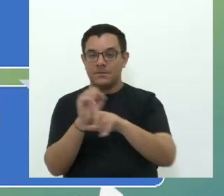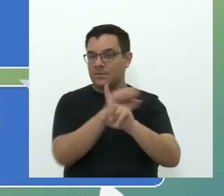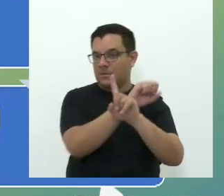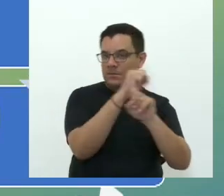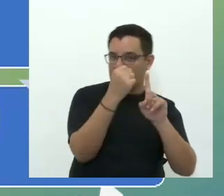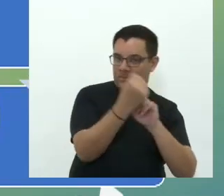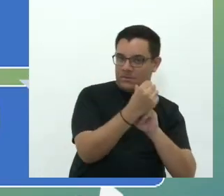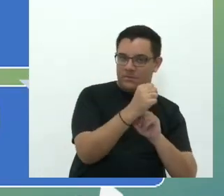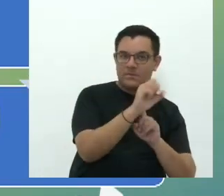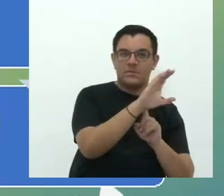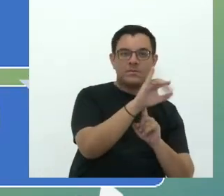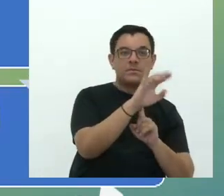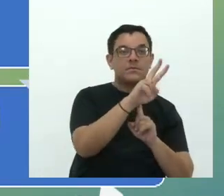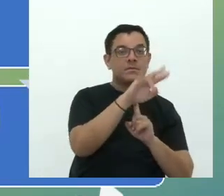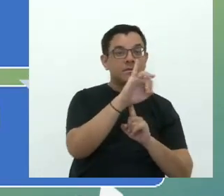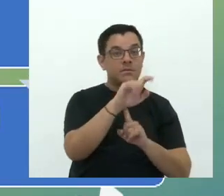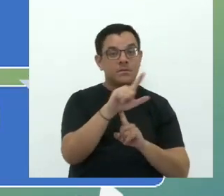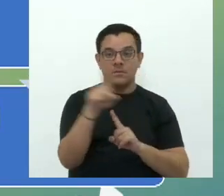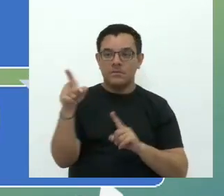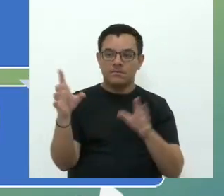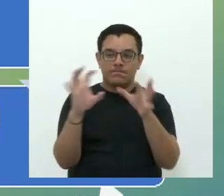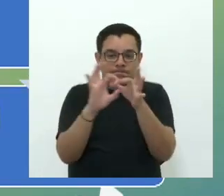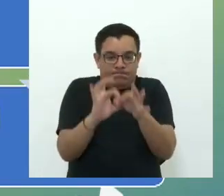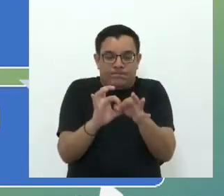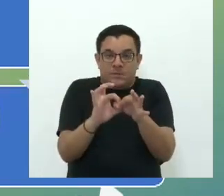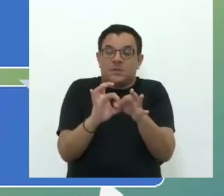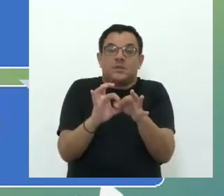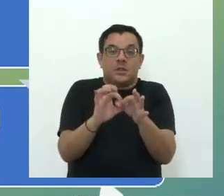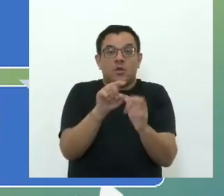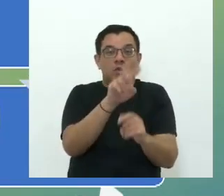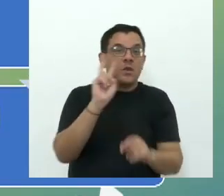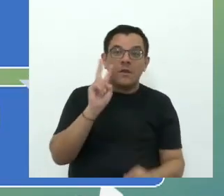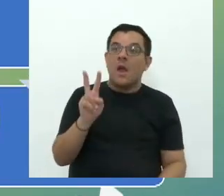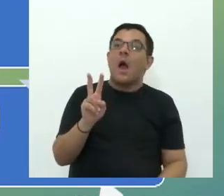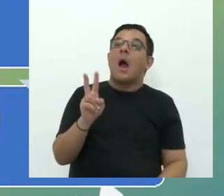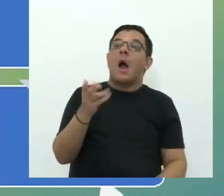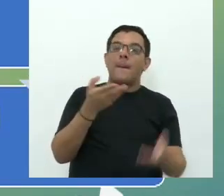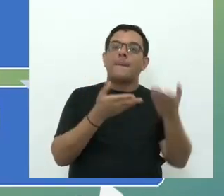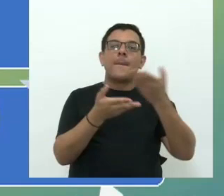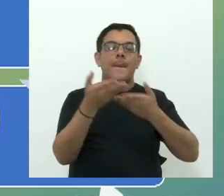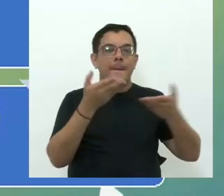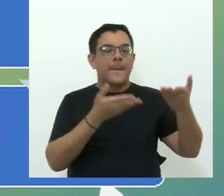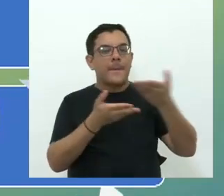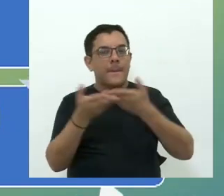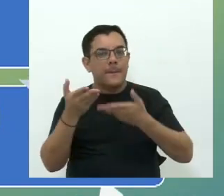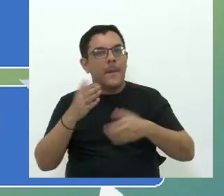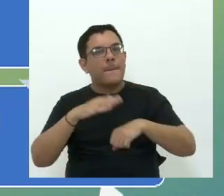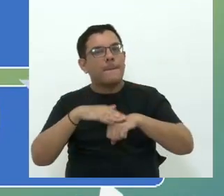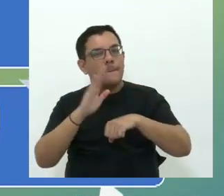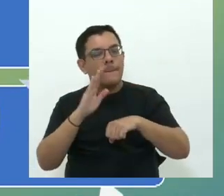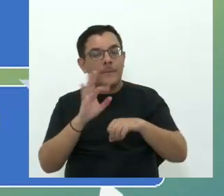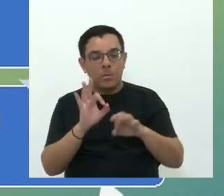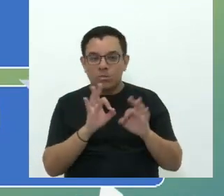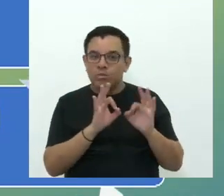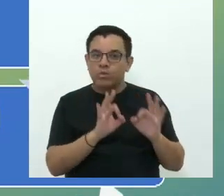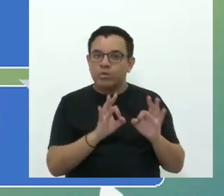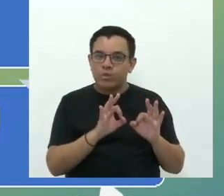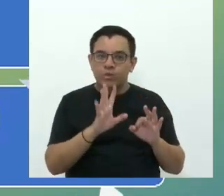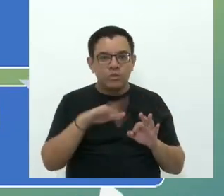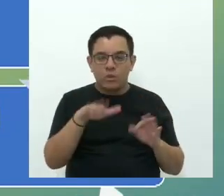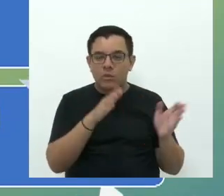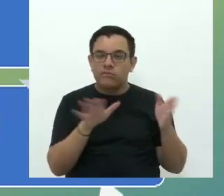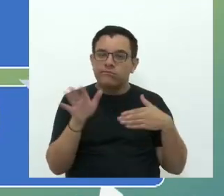uma dupla importantíssima para que vocês possam participar de maneira mais legítima de todo o